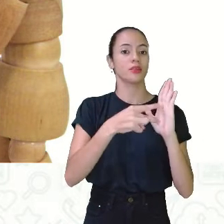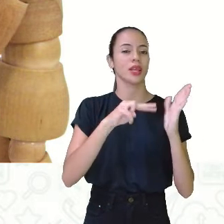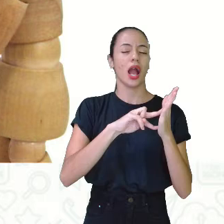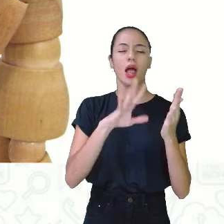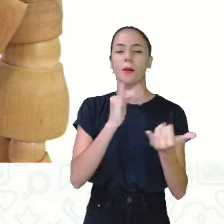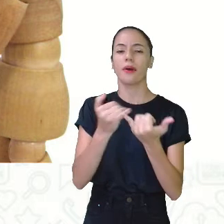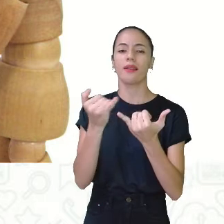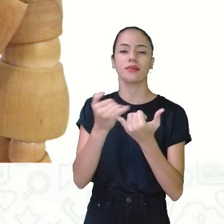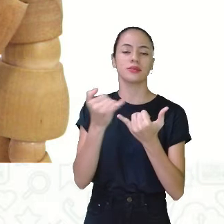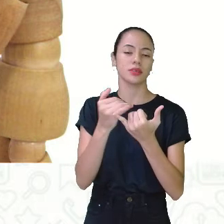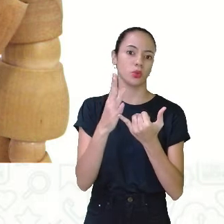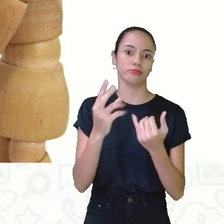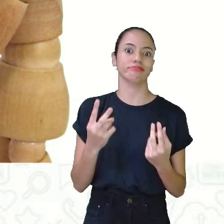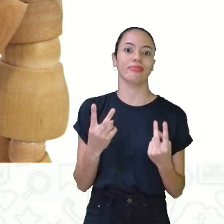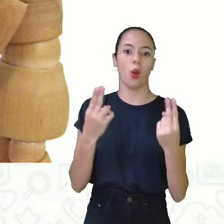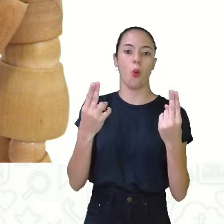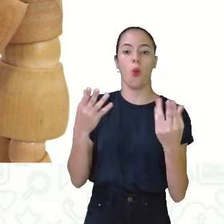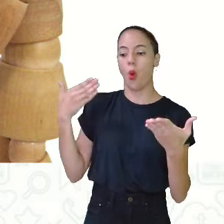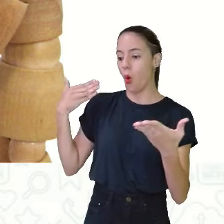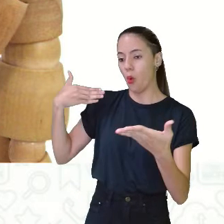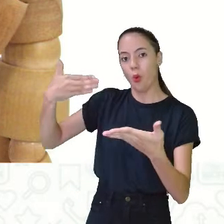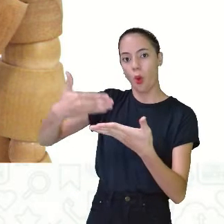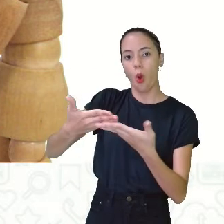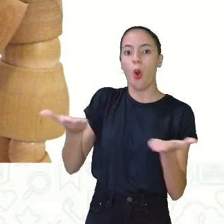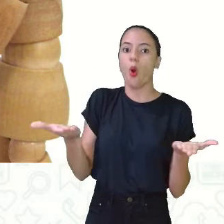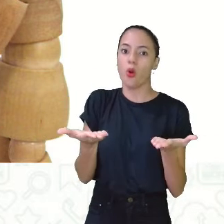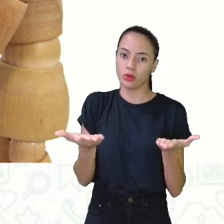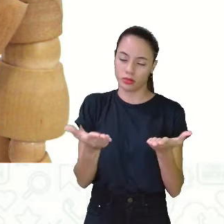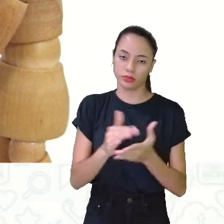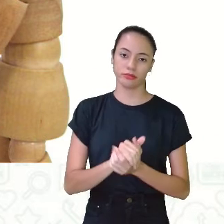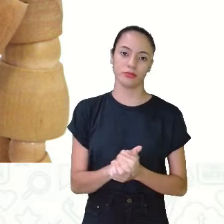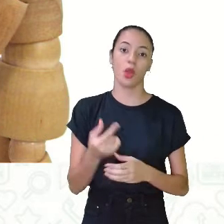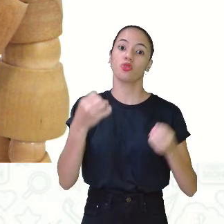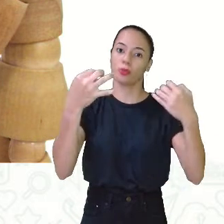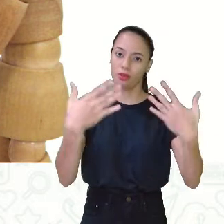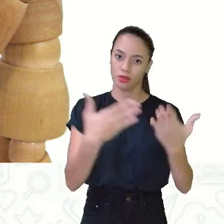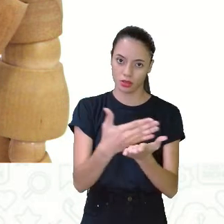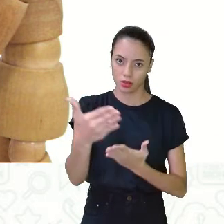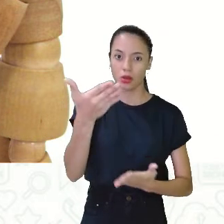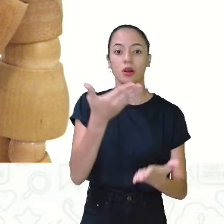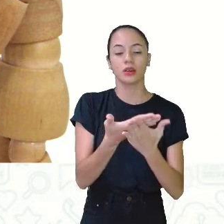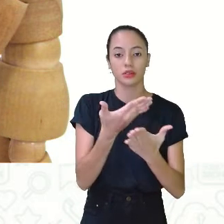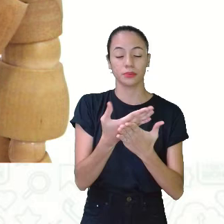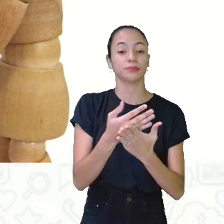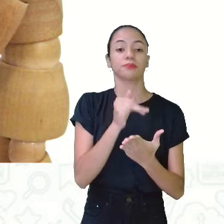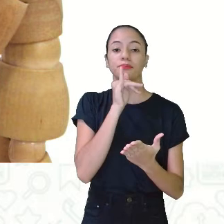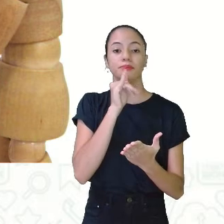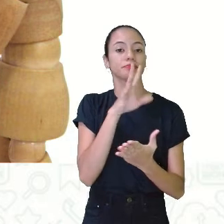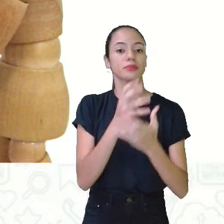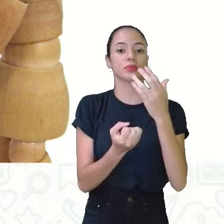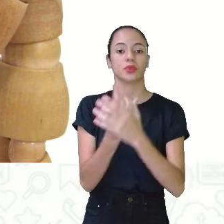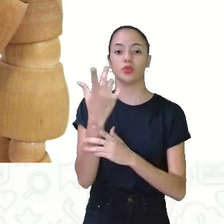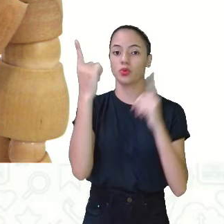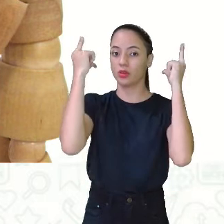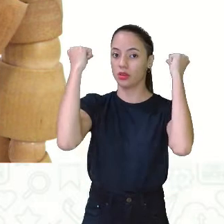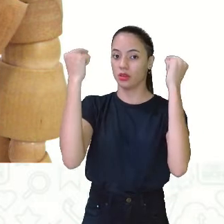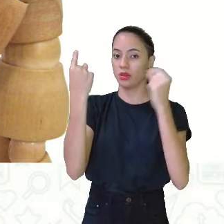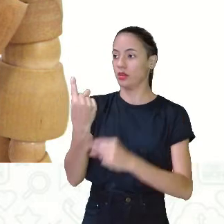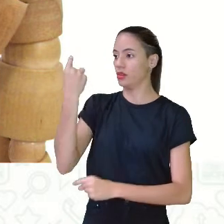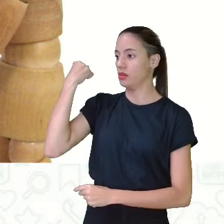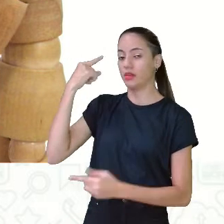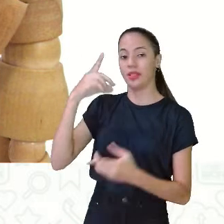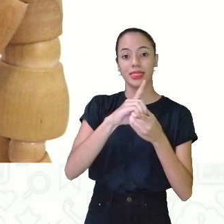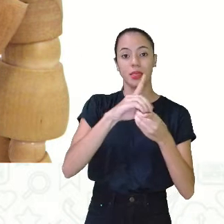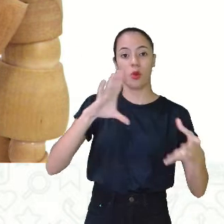a gente conhece, né? E a gente já falou isso no início da aula, o que surgiu lá na Grécia Antiga, né, que era a democracia